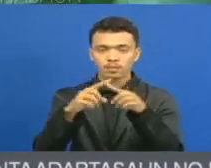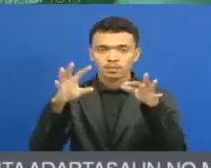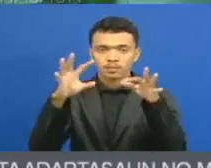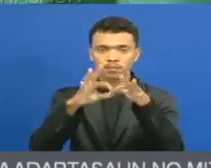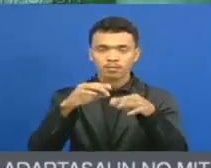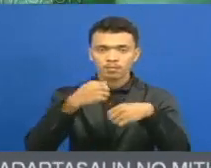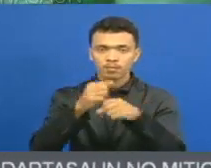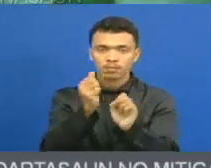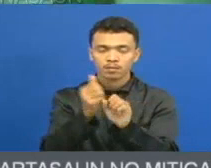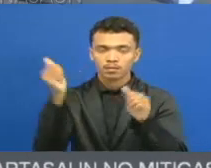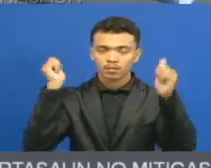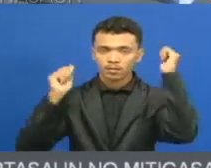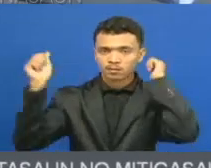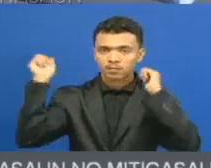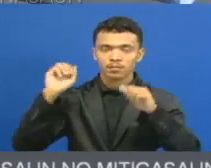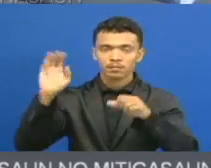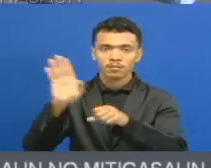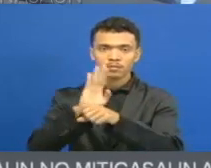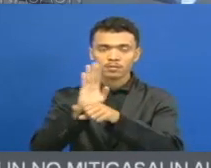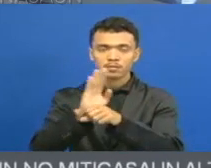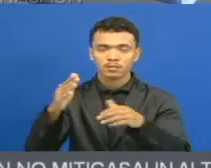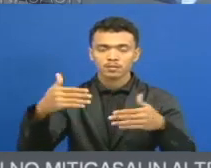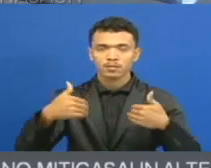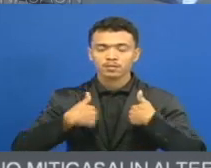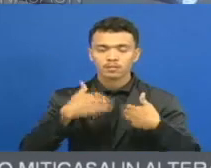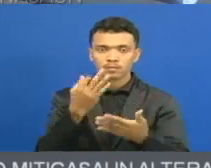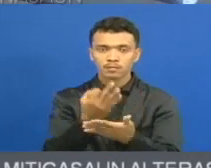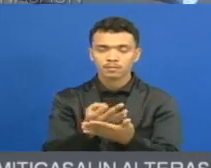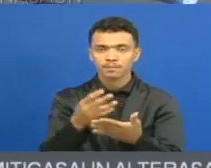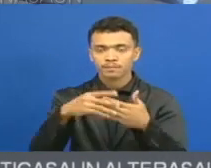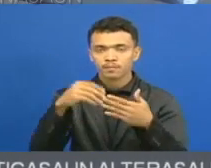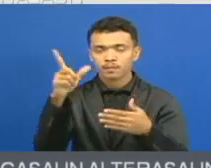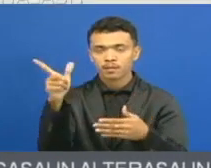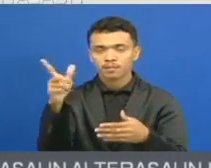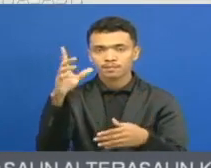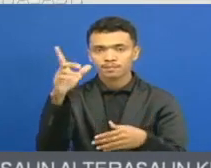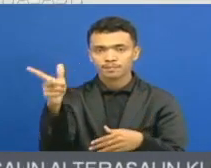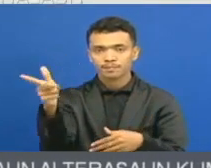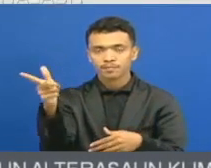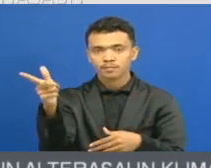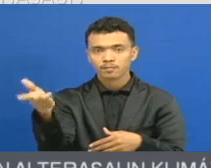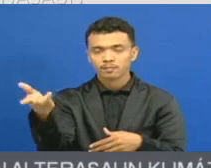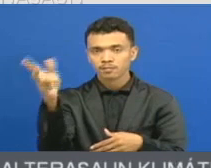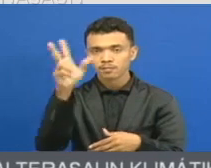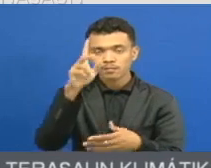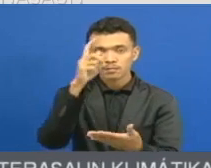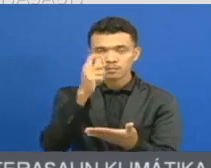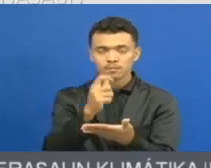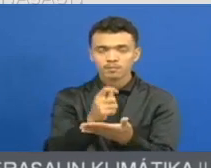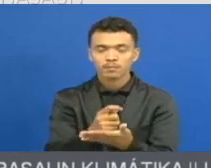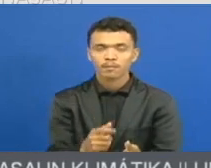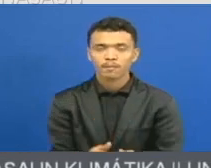halau atividade negócio no iha ona capital rihun Ruanulu Resintolu. Cooperativa de crédito fini suru mutu